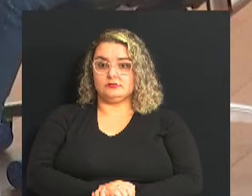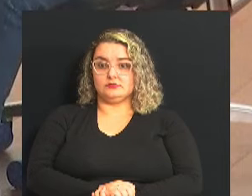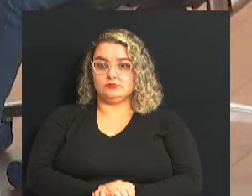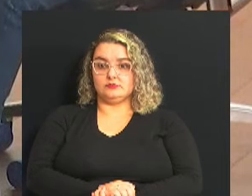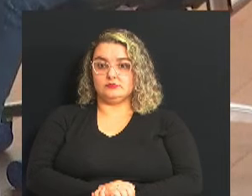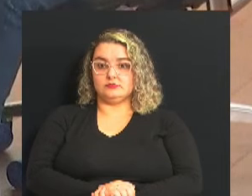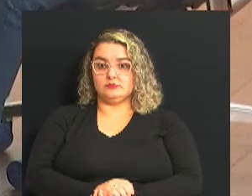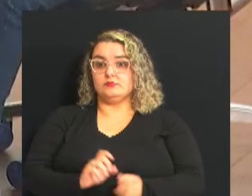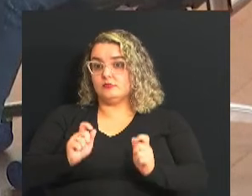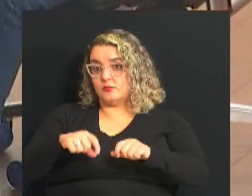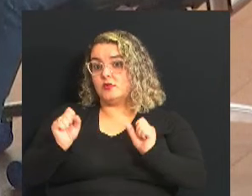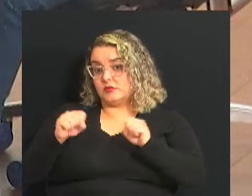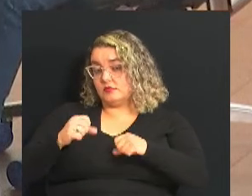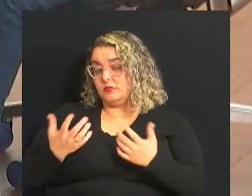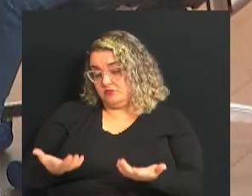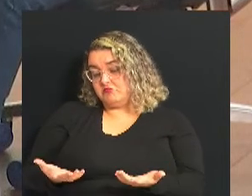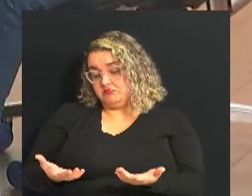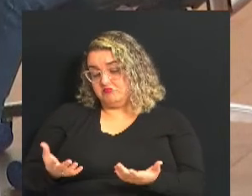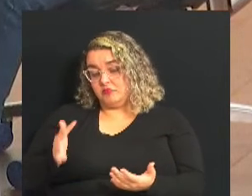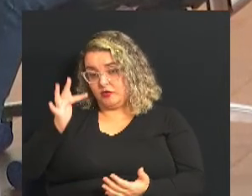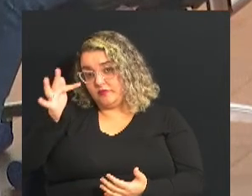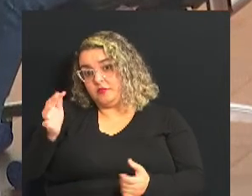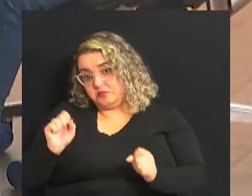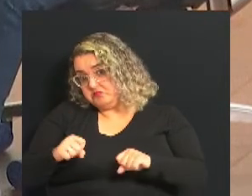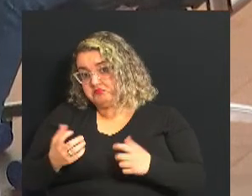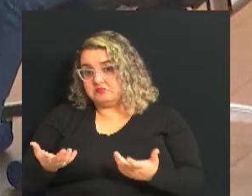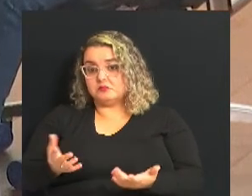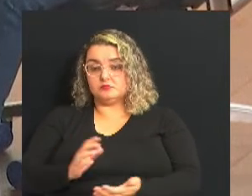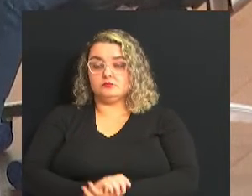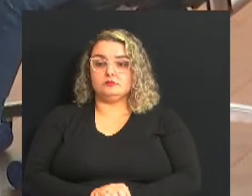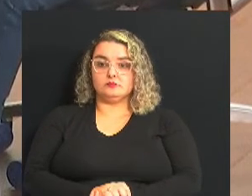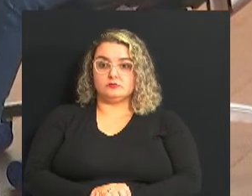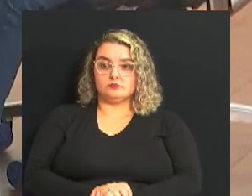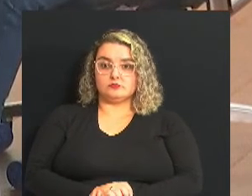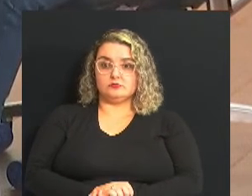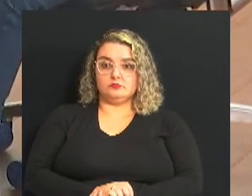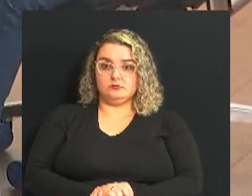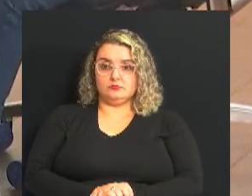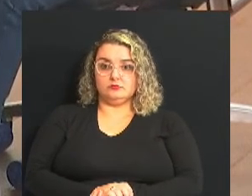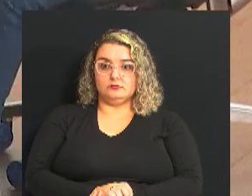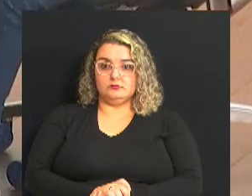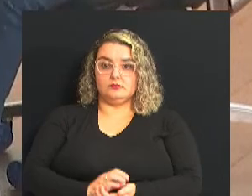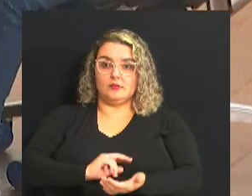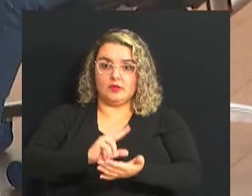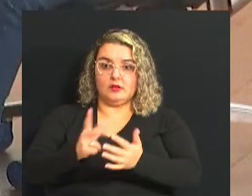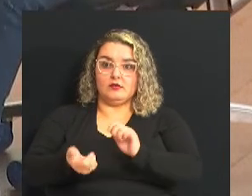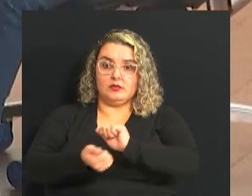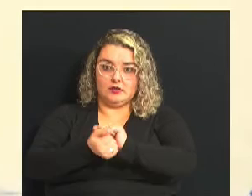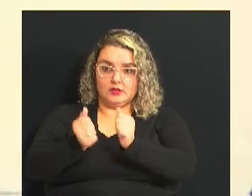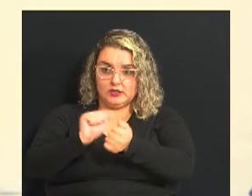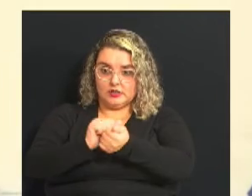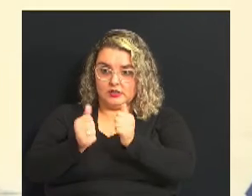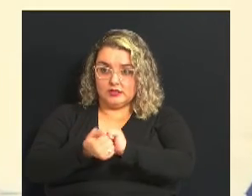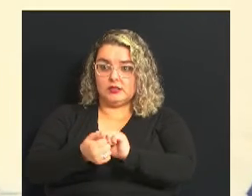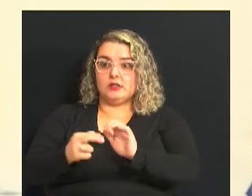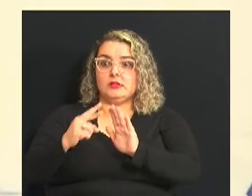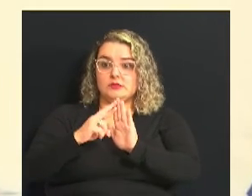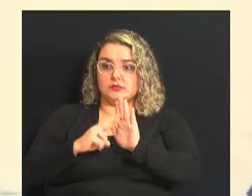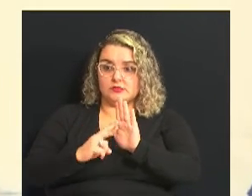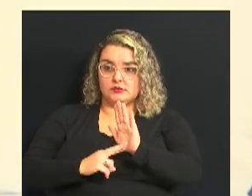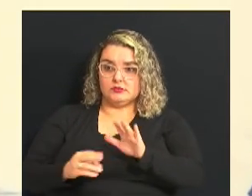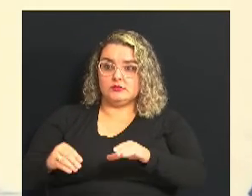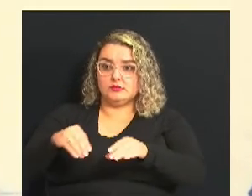Possível se tiver no futuro. Só que há uma série de adequações no nosso regimento interno,